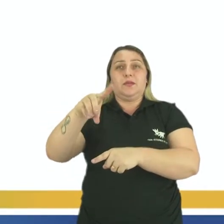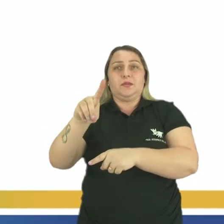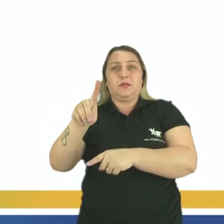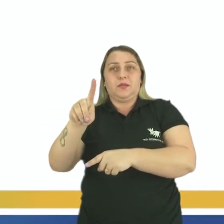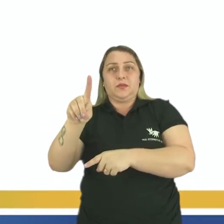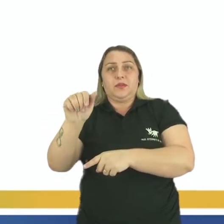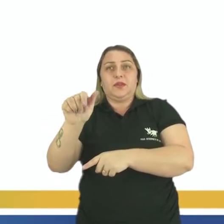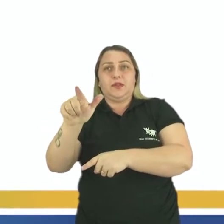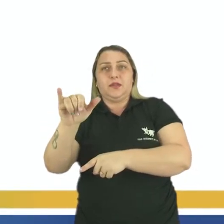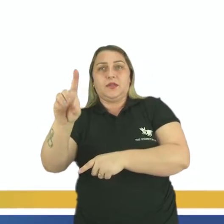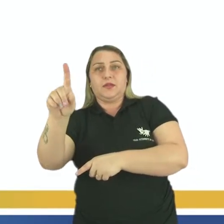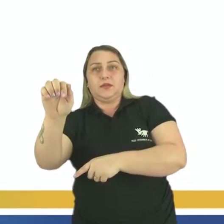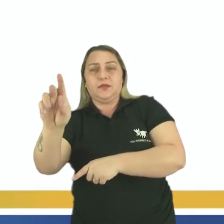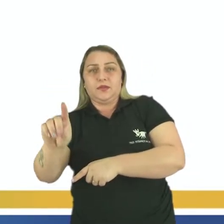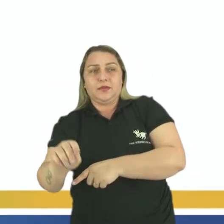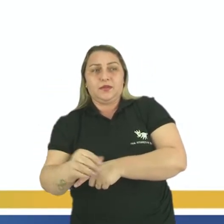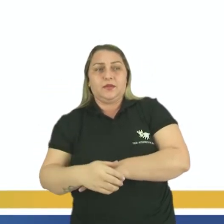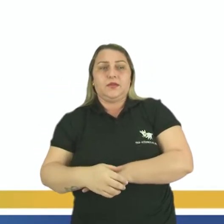um